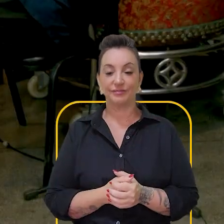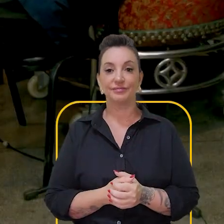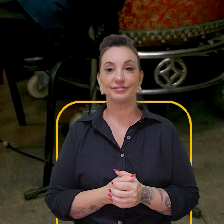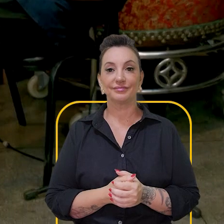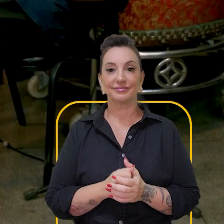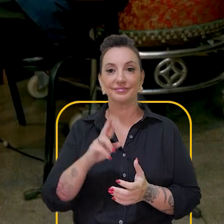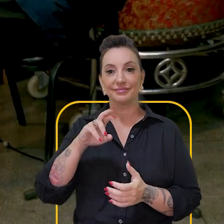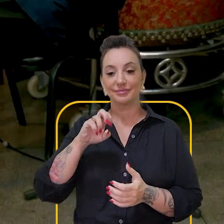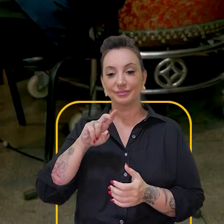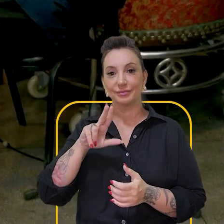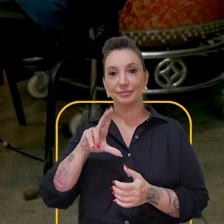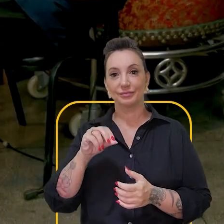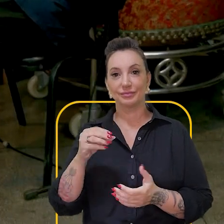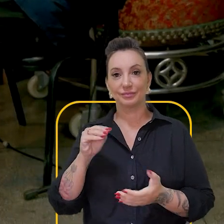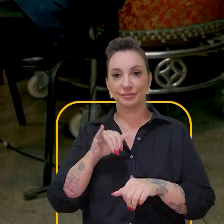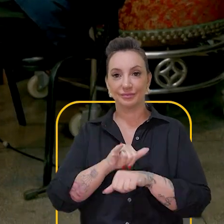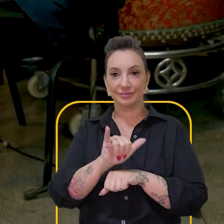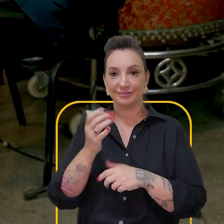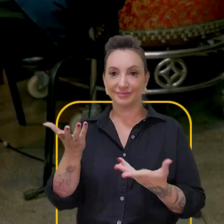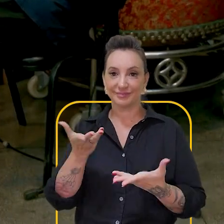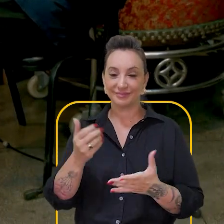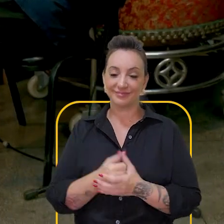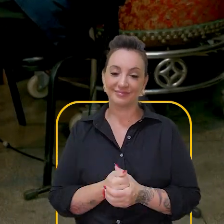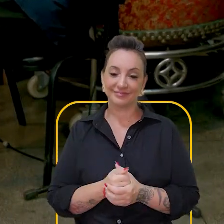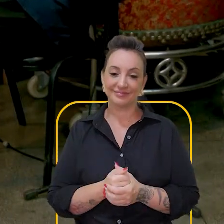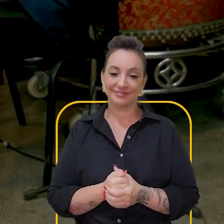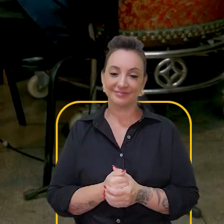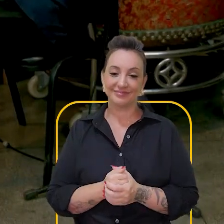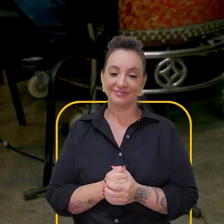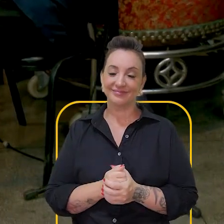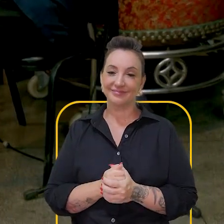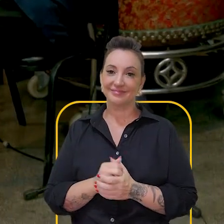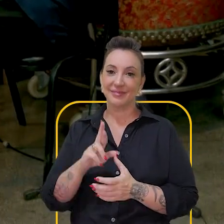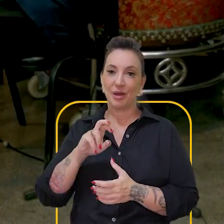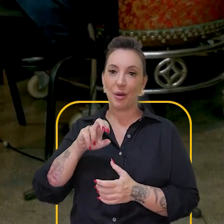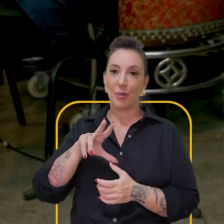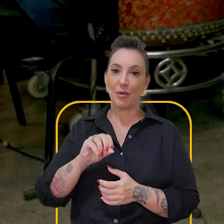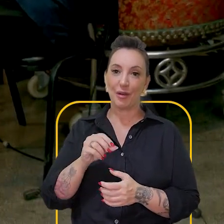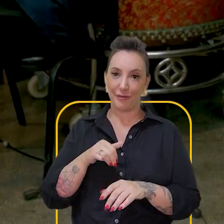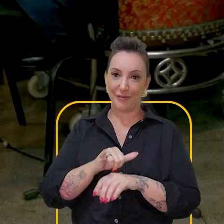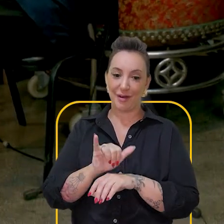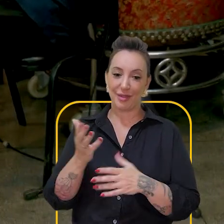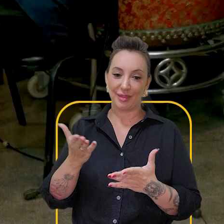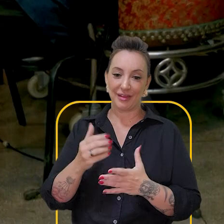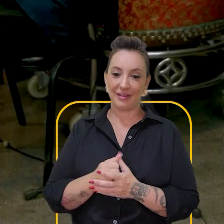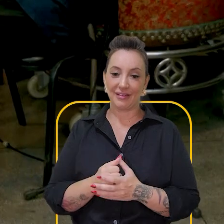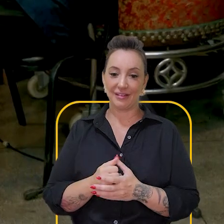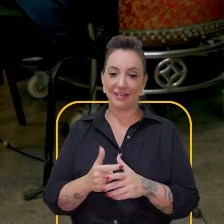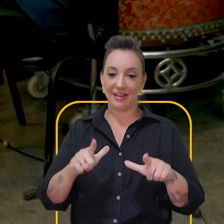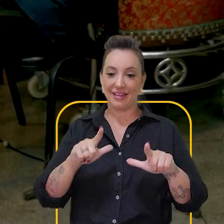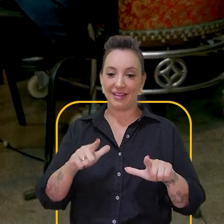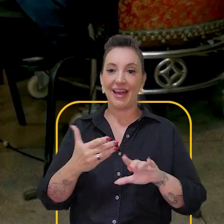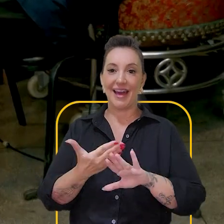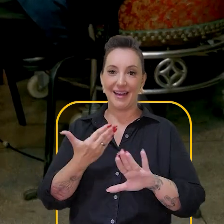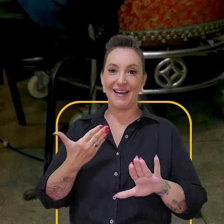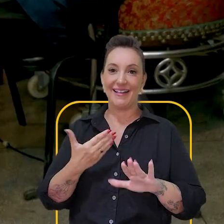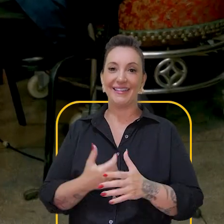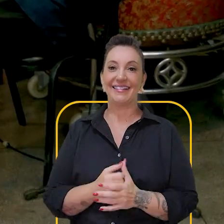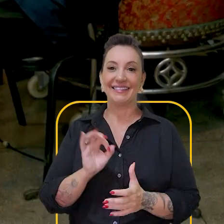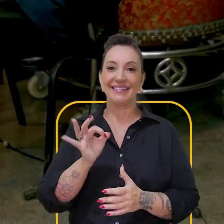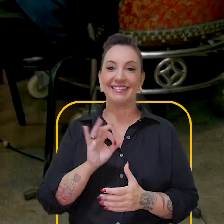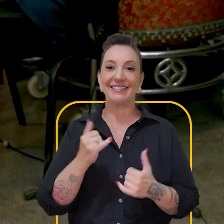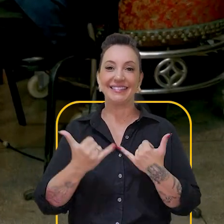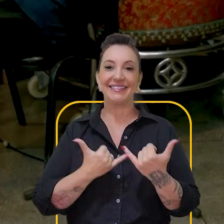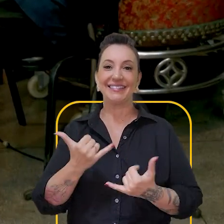vou fazer a vez do R um elemento que faltou hoje aqui né Tem um terceiro elemento aqui que é o Rômulo ele pegou atestado hoje né pegou